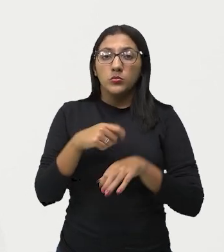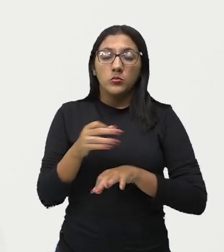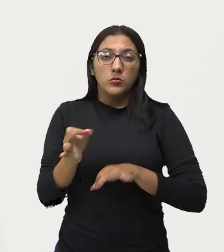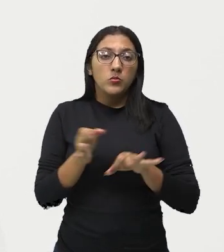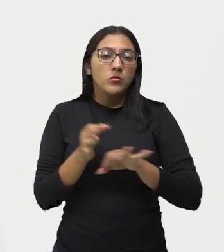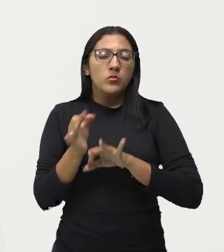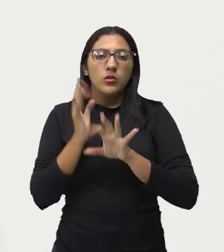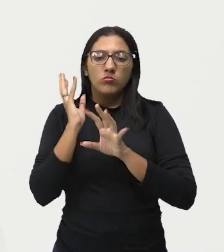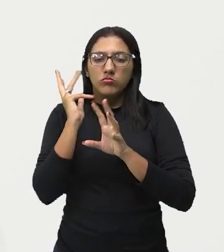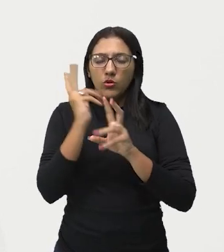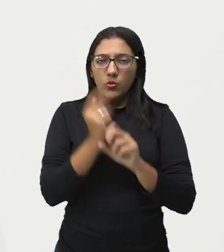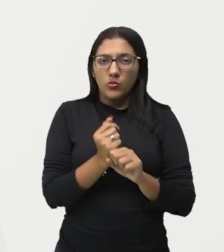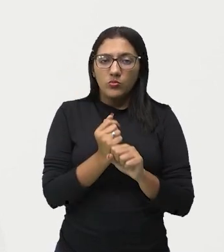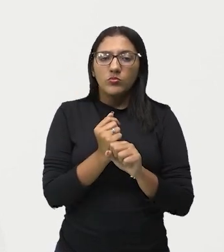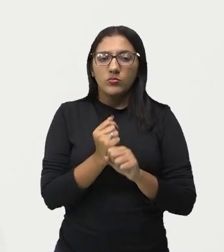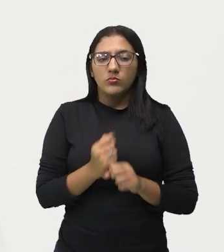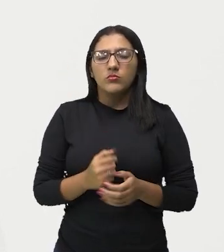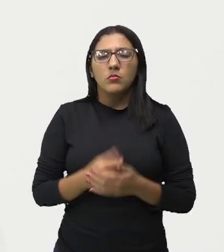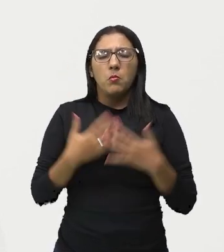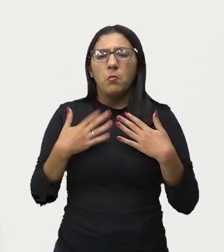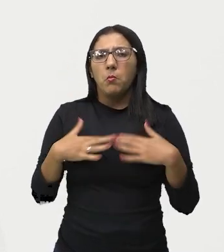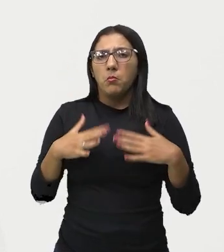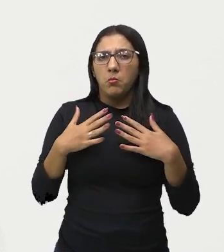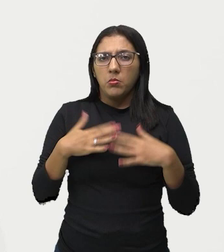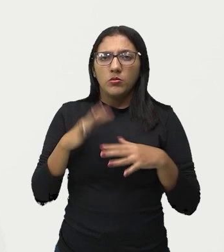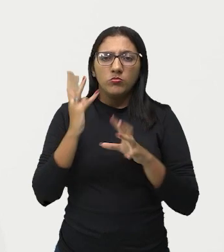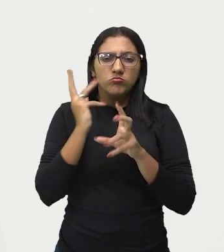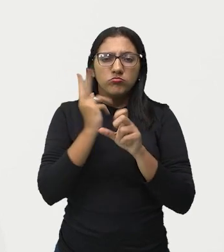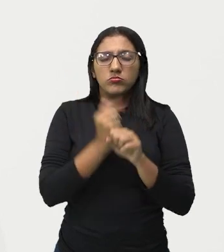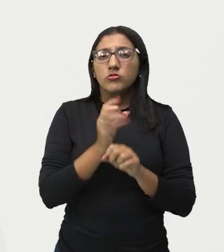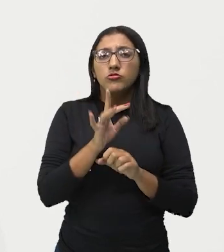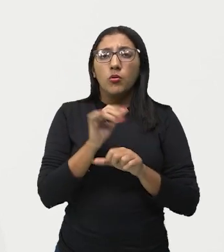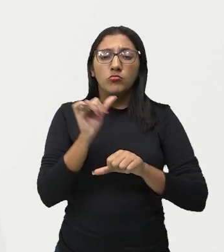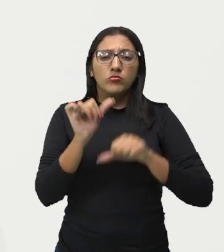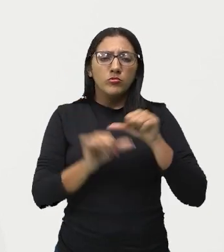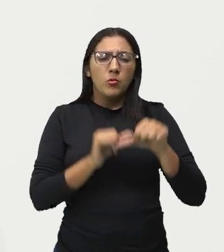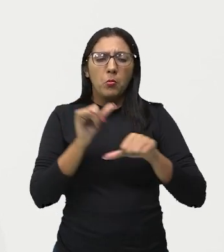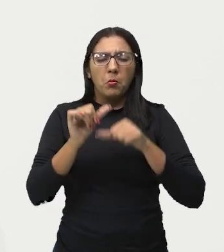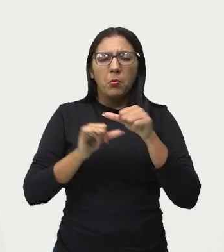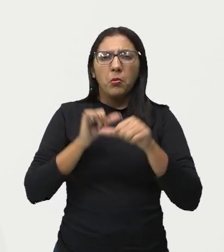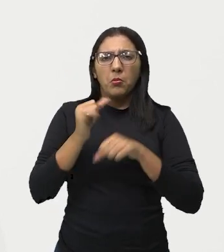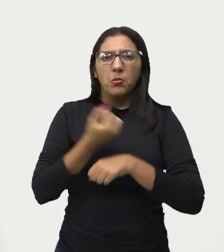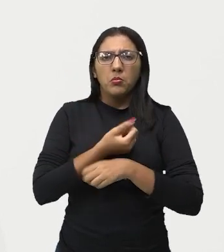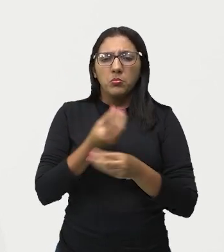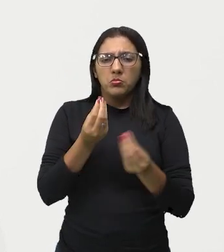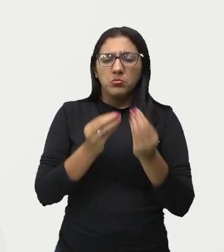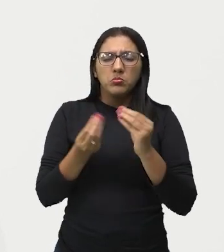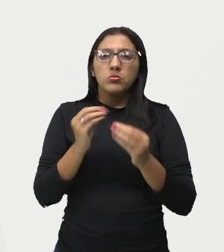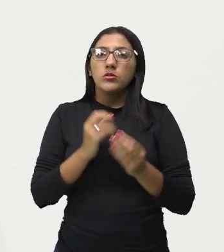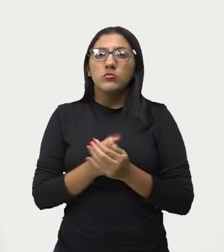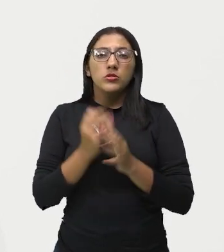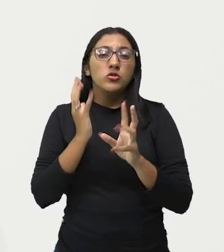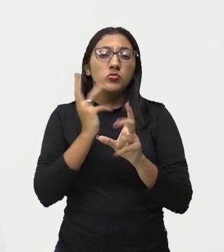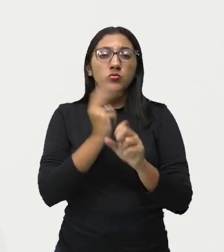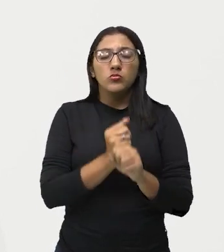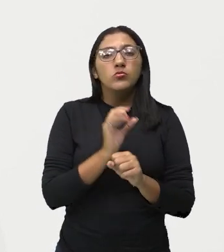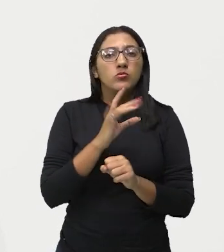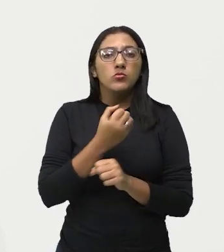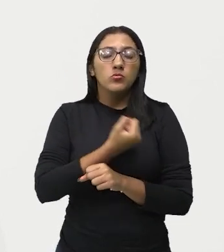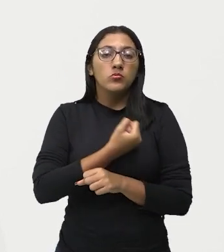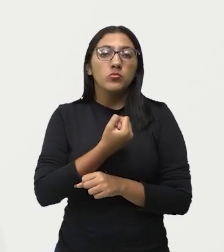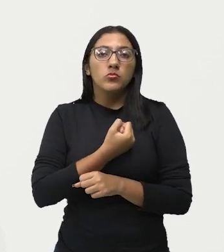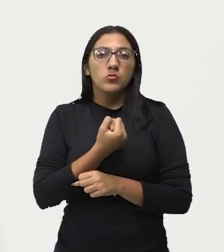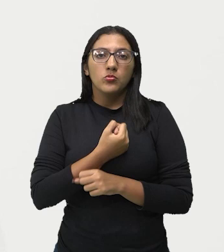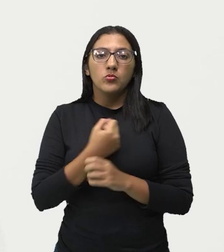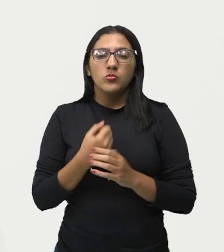fazer cálculo, bem tranquilo. Pura substituição. A gente vai determinar aí o valor numérico aí, né, que é o valor dos